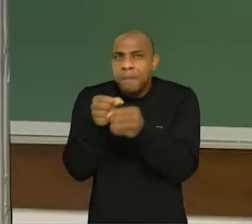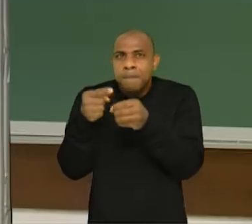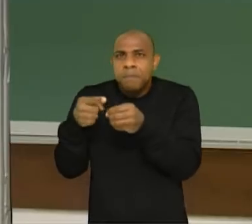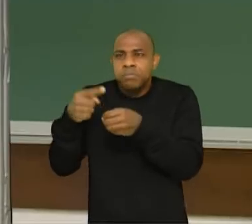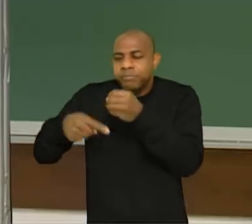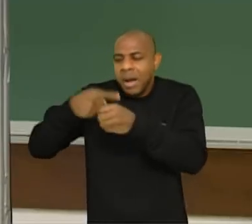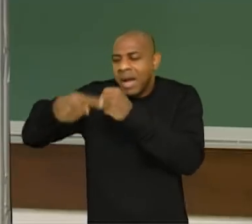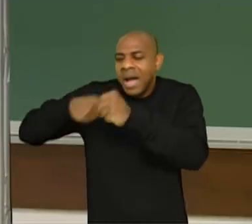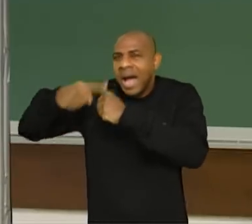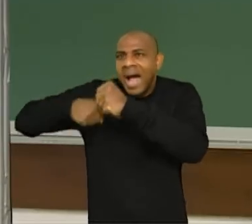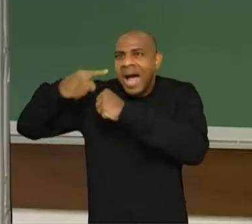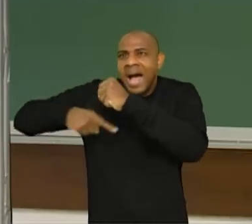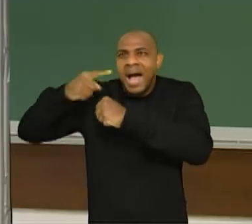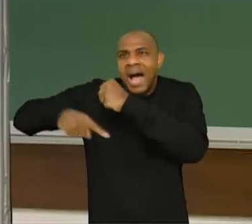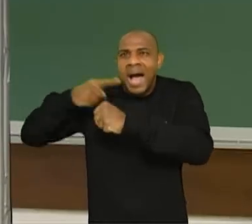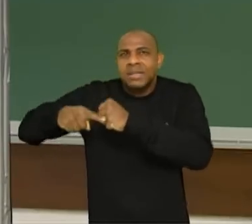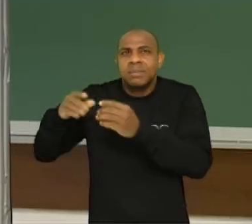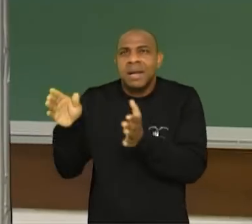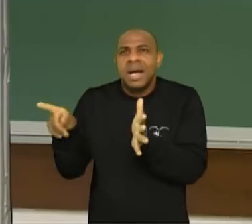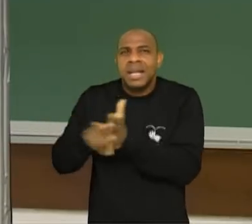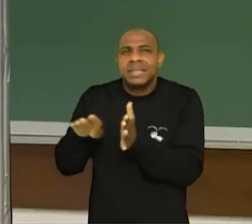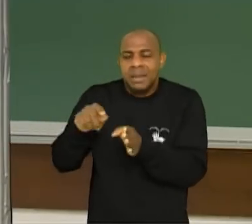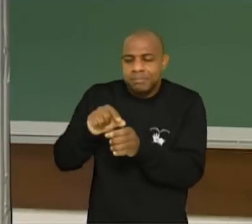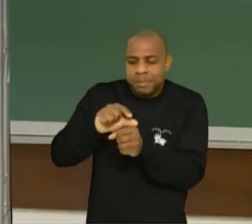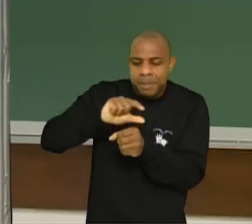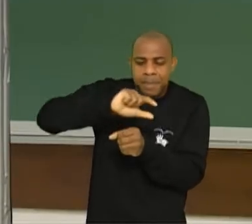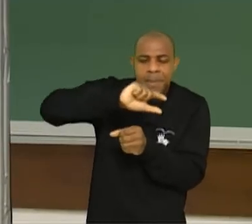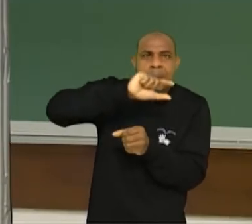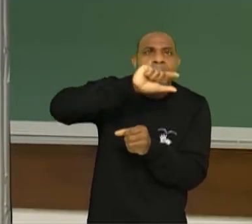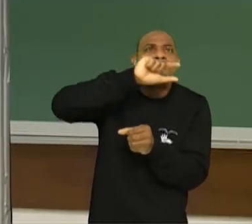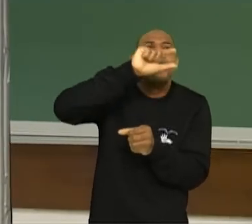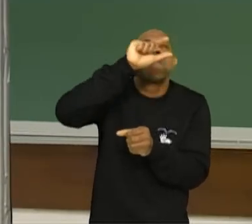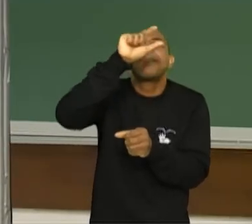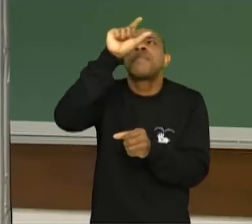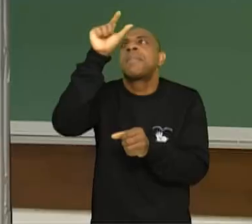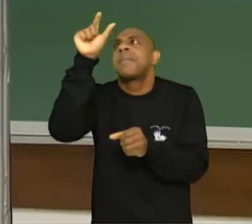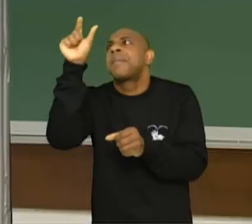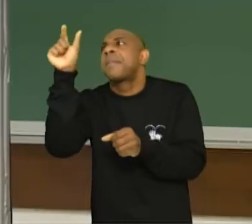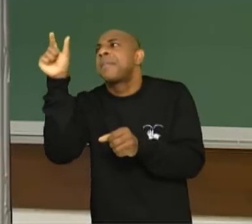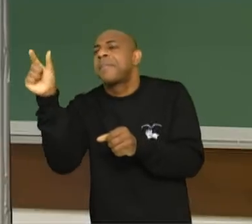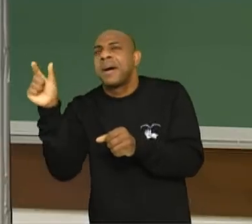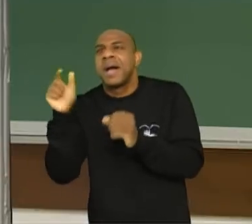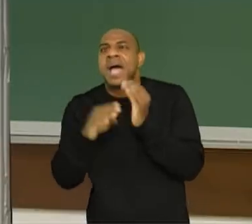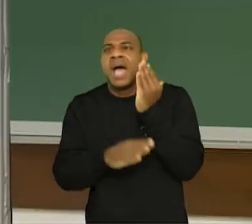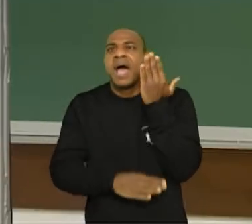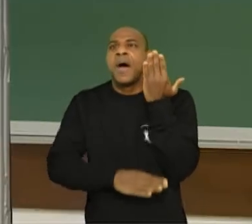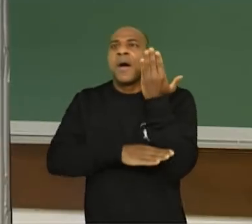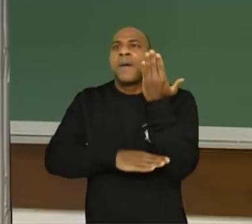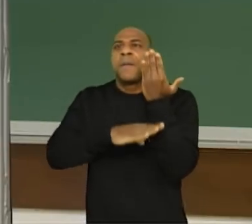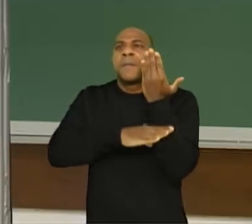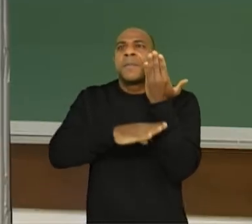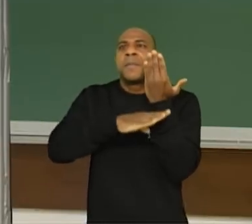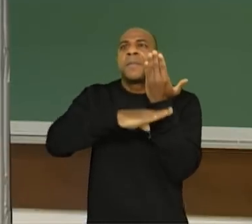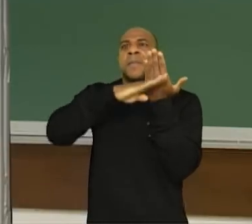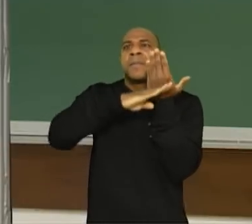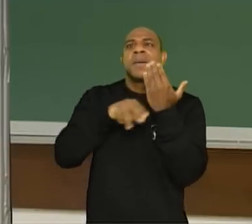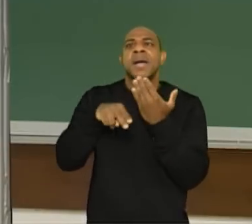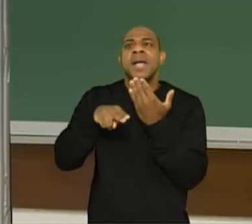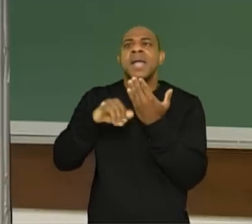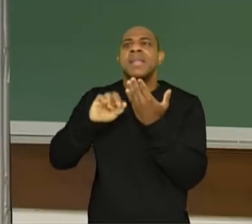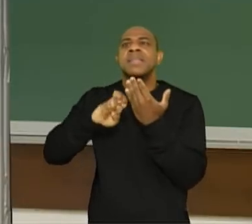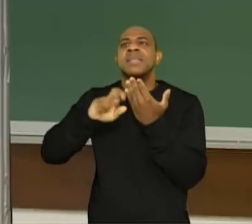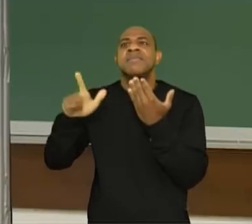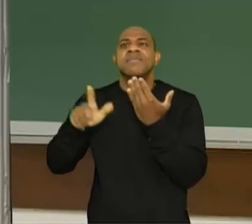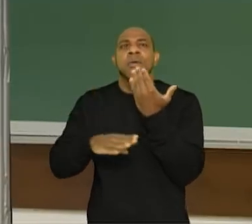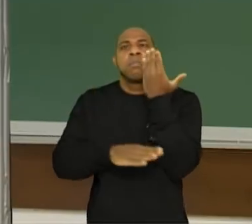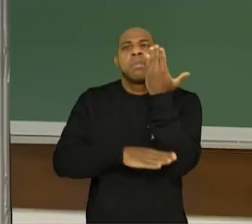átomo até o nível de biosfera. Isso considerando, né, somente os seres vivos, mas a gente pode imaginar o universo todo,